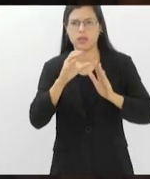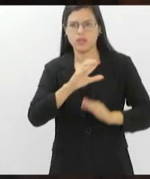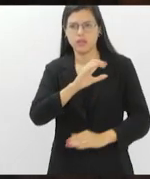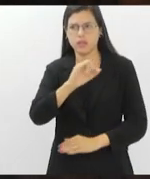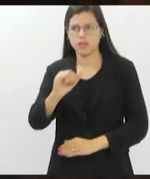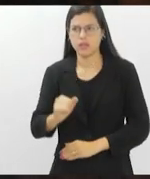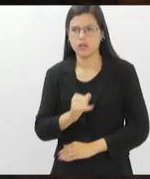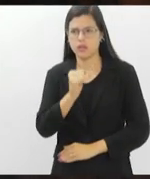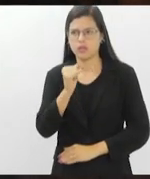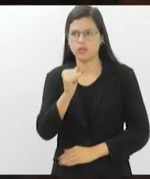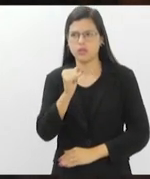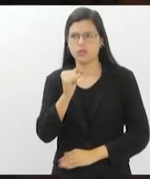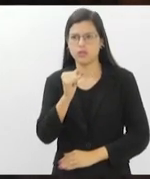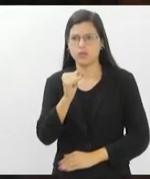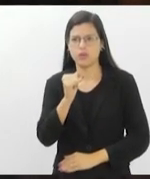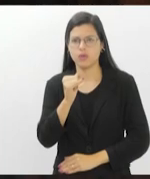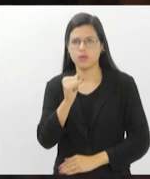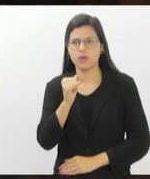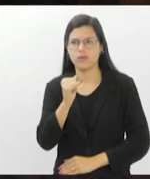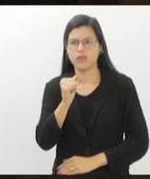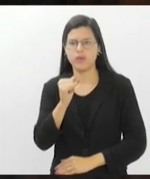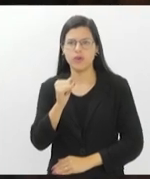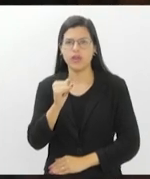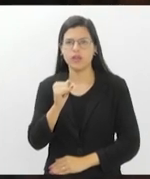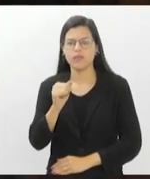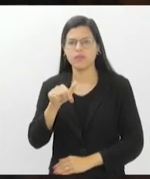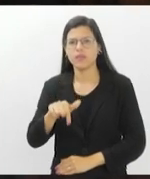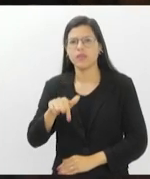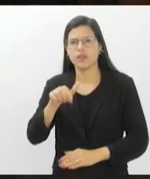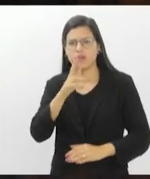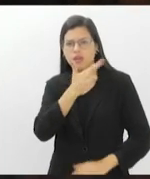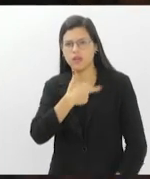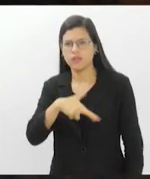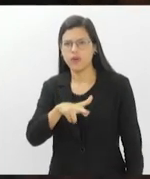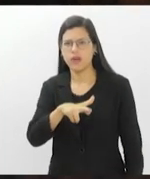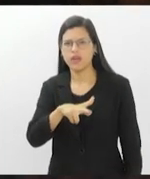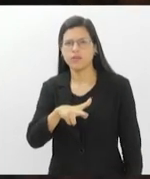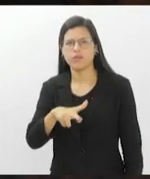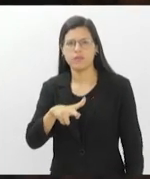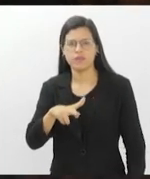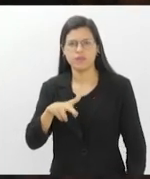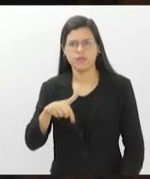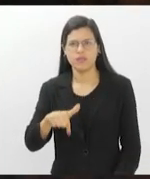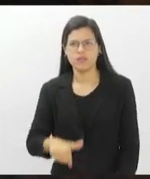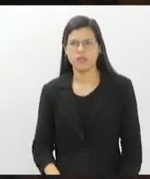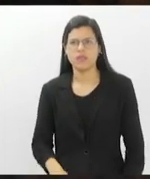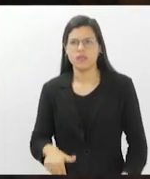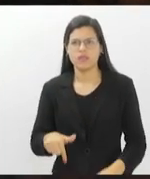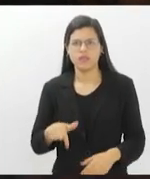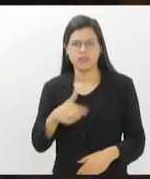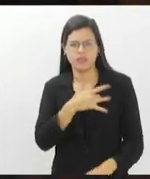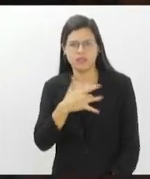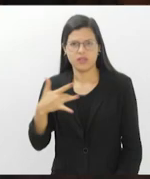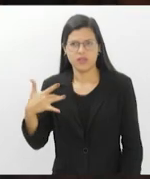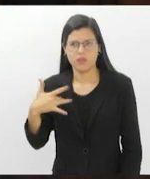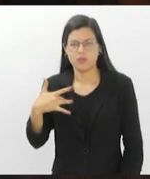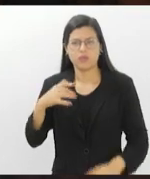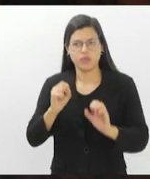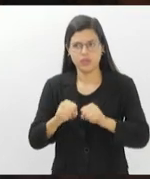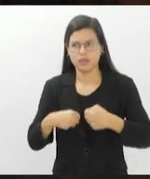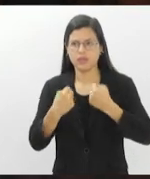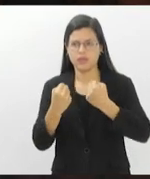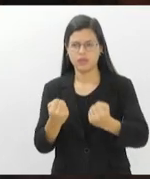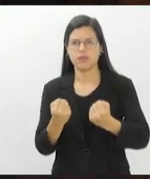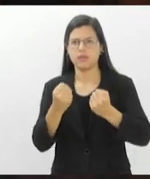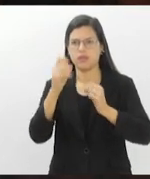de combate à discriminação e preconceito de raça, cor, etnia e religião, procedência nacional, de saúde, de defesa